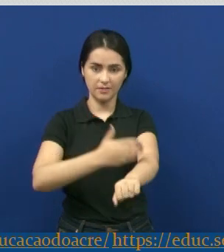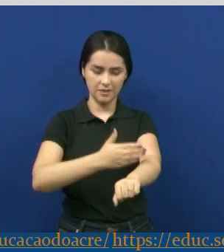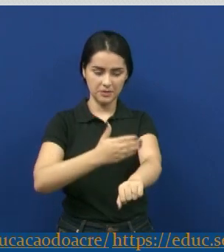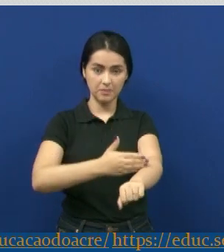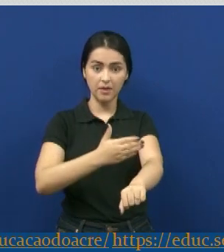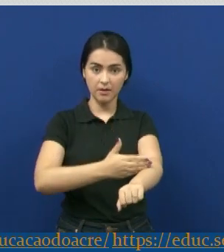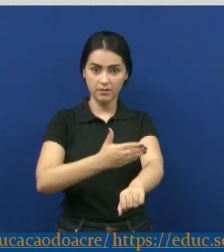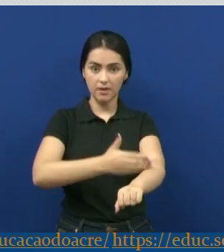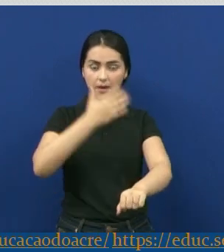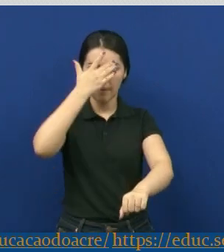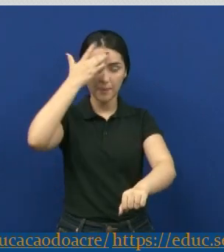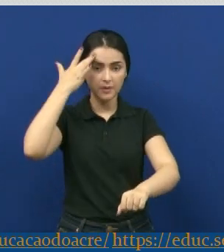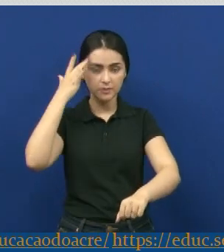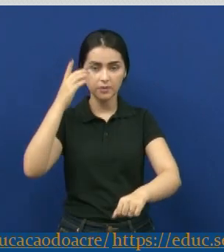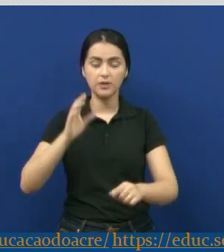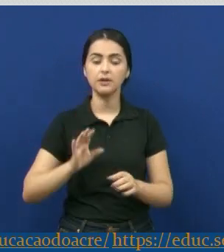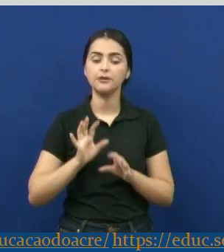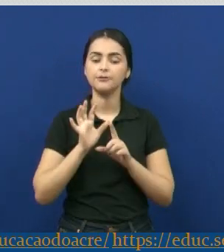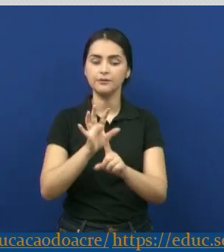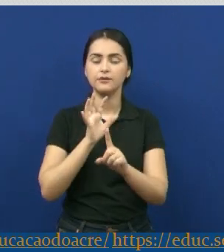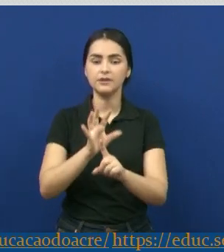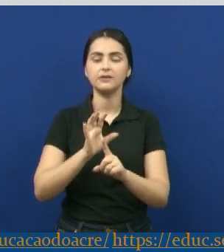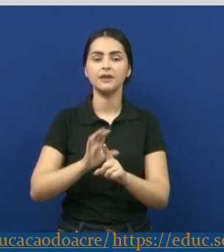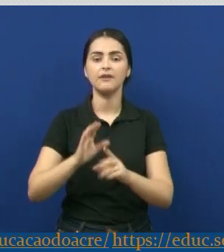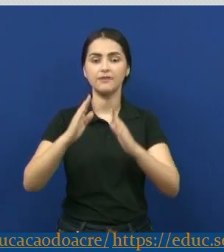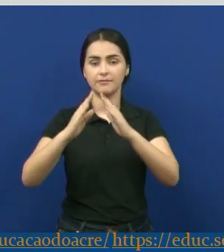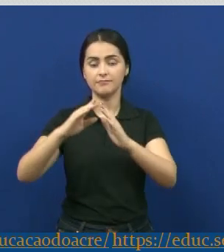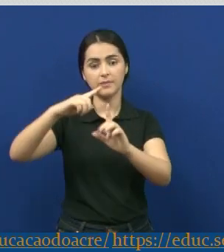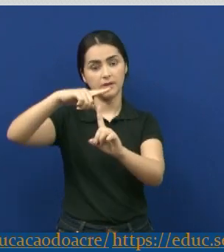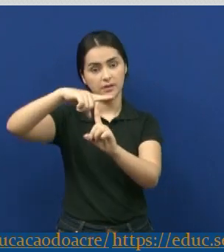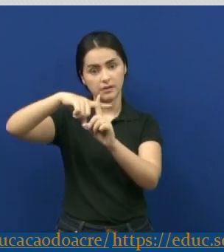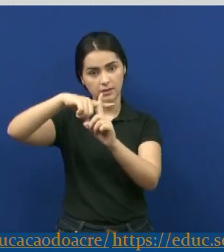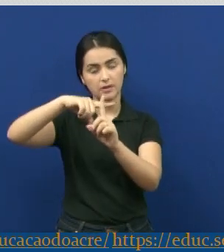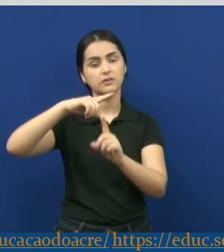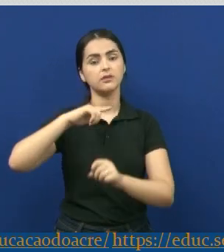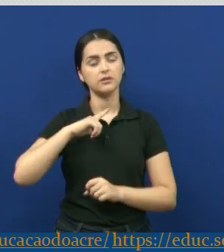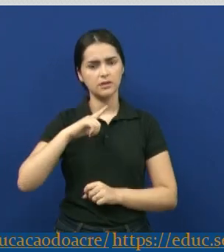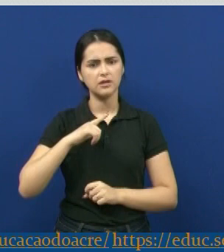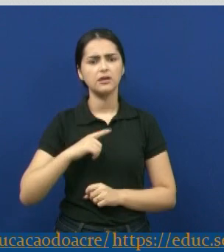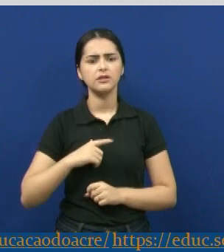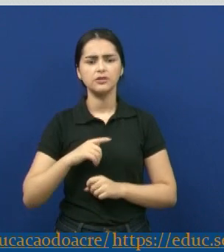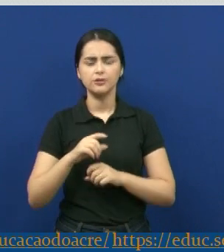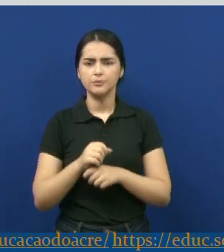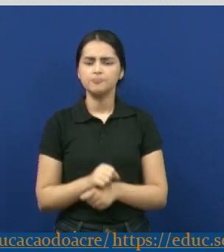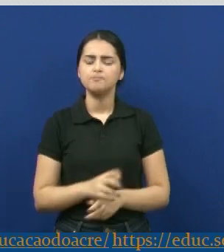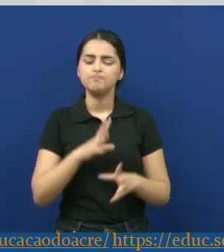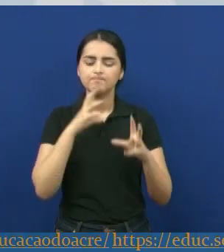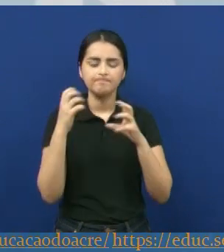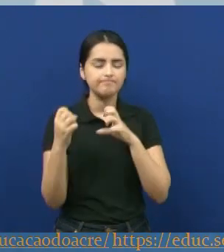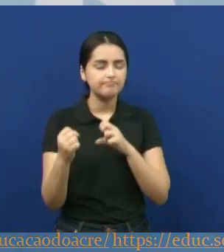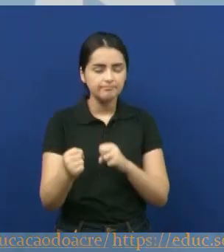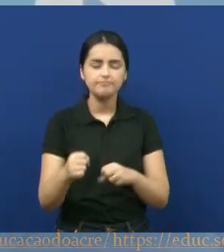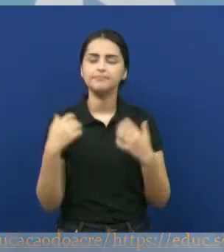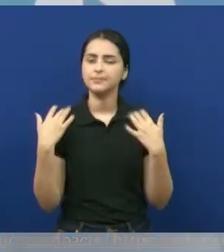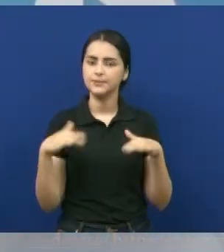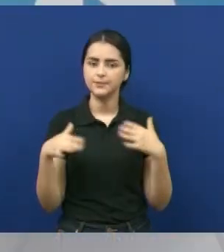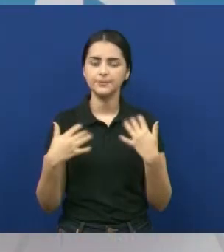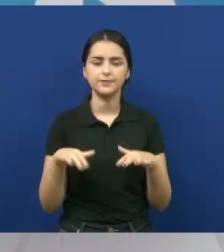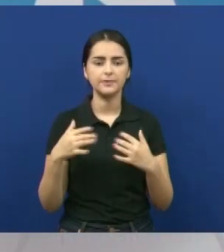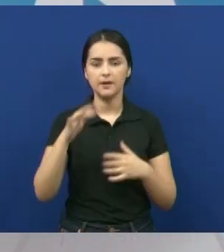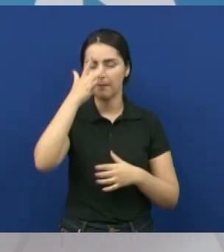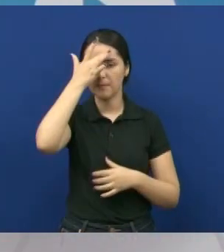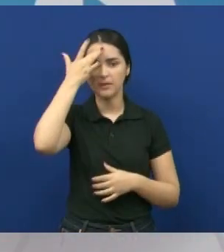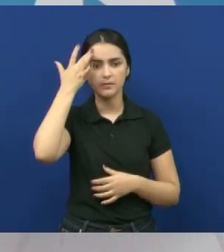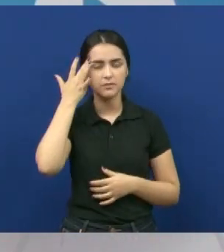esse teocentrismo era a igreja. Ela detinha grande parte desse poder, né? A